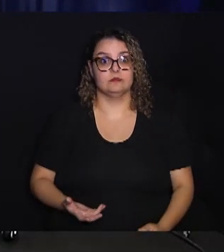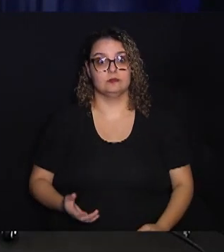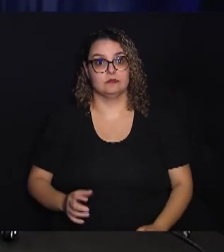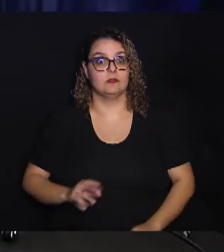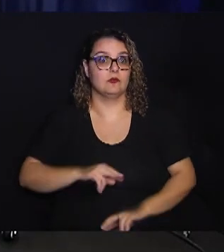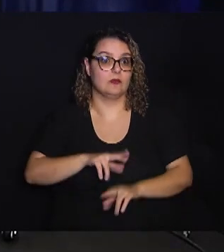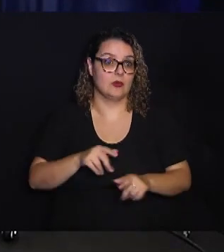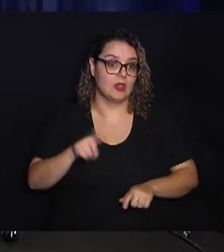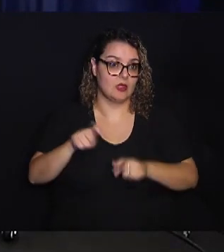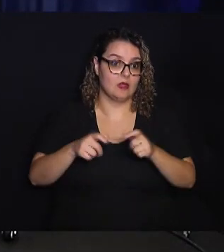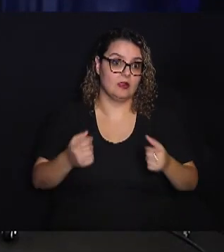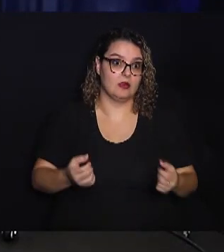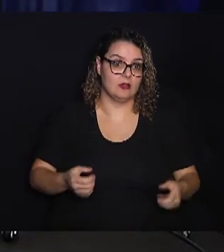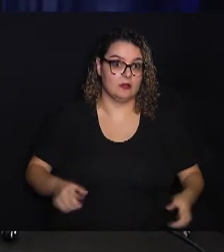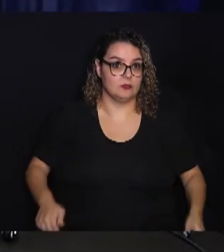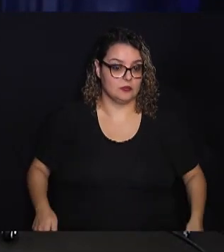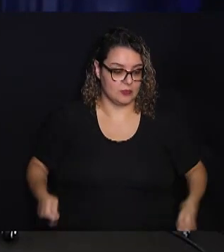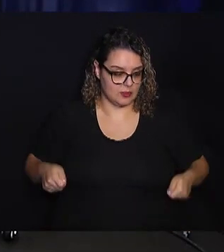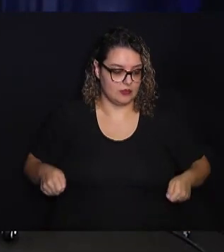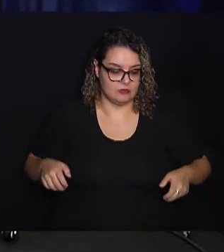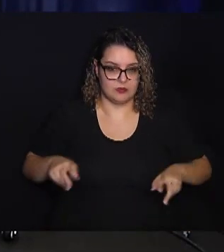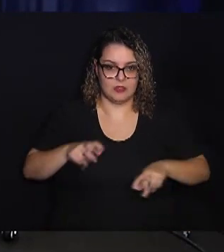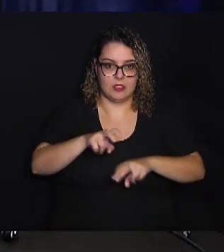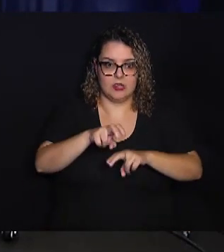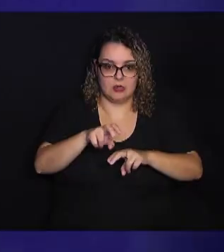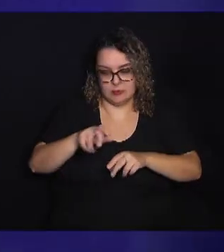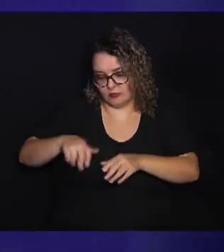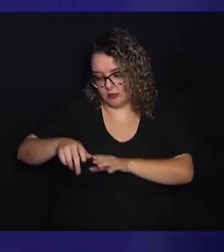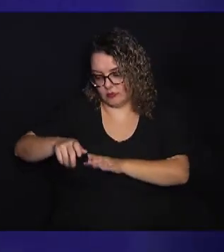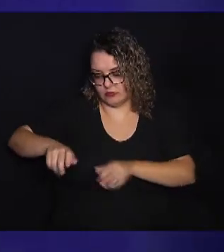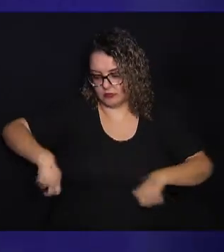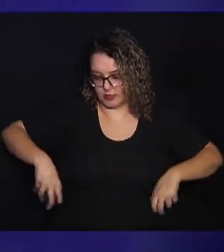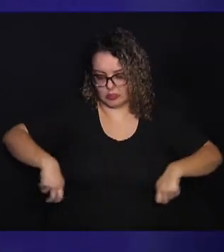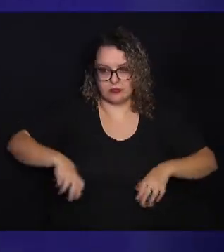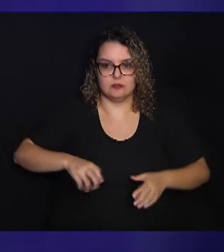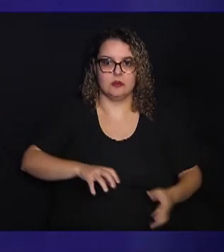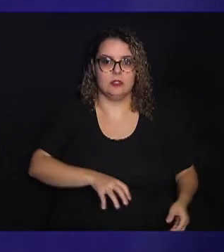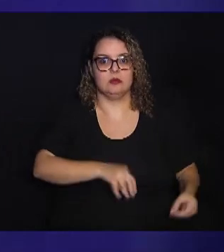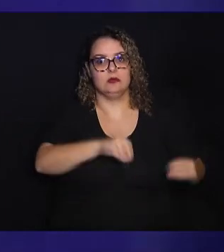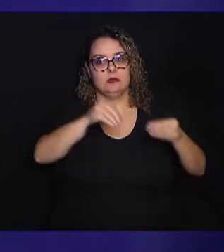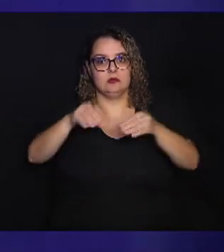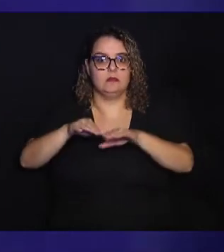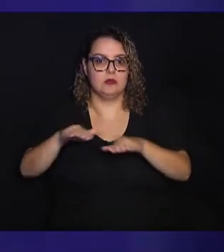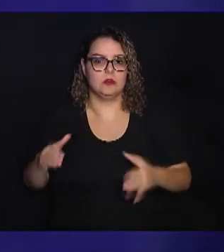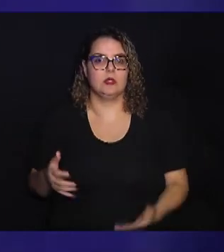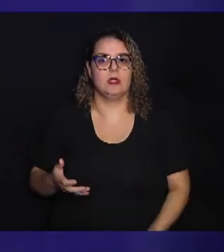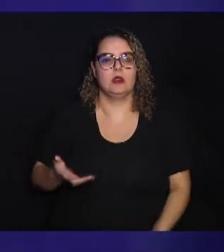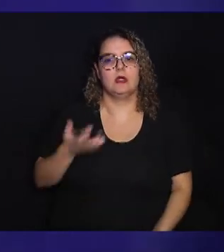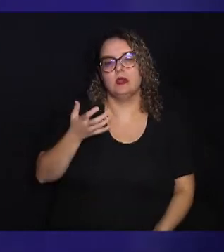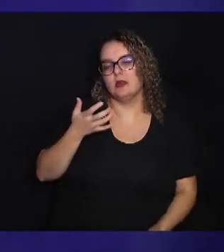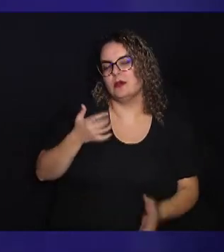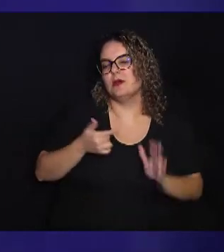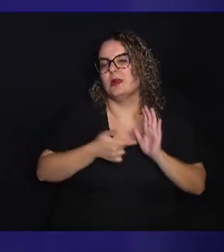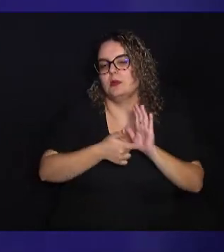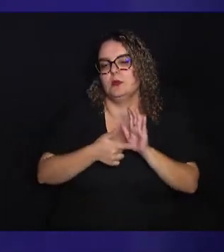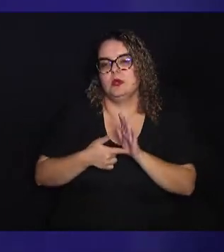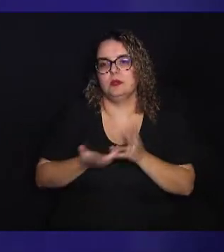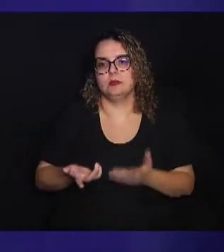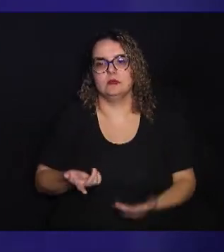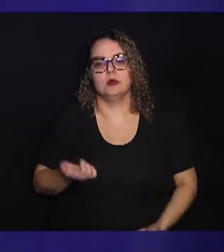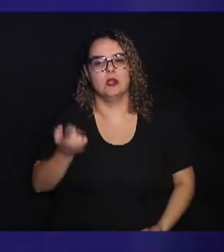várias pessoas a cadeira e colocar em cima do palco. Então eu ainda quero mostrar esse lado de,